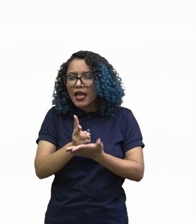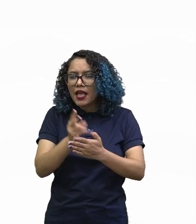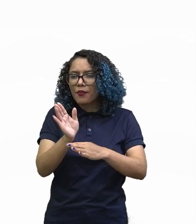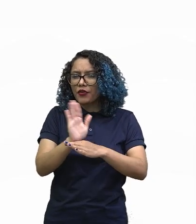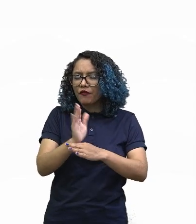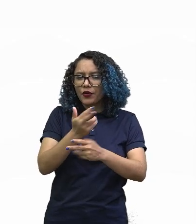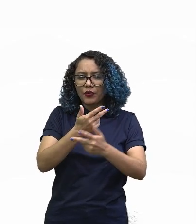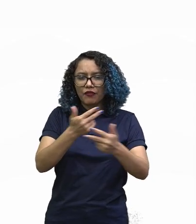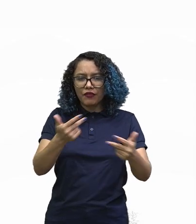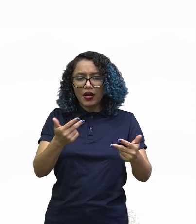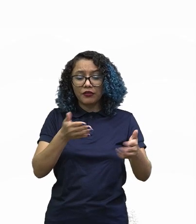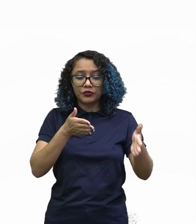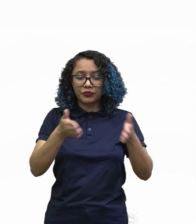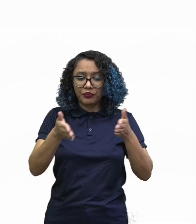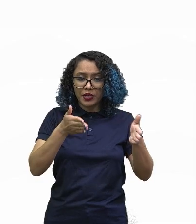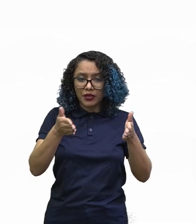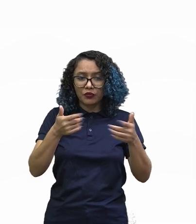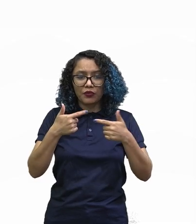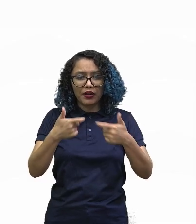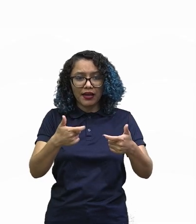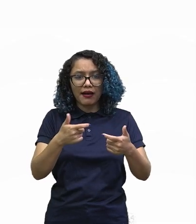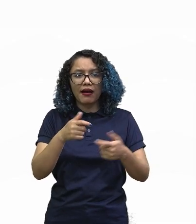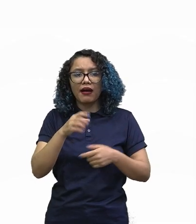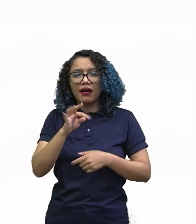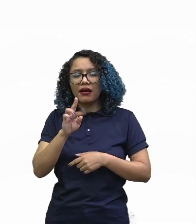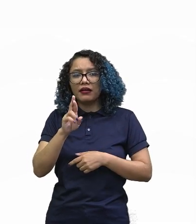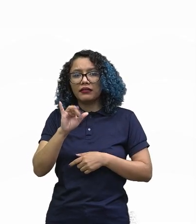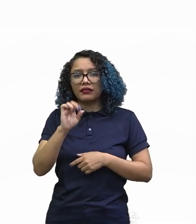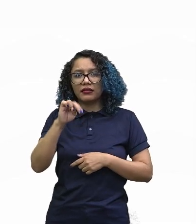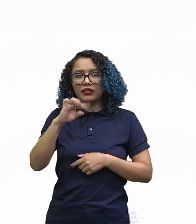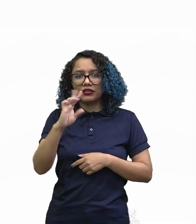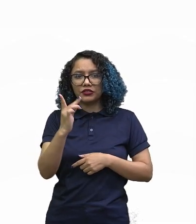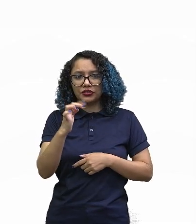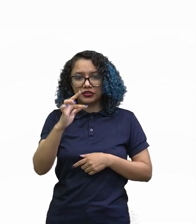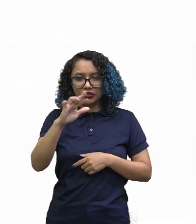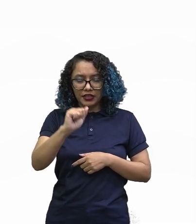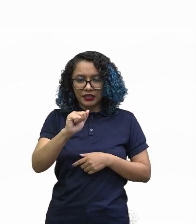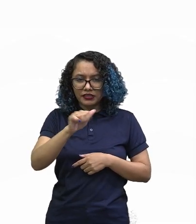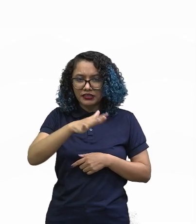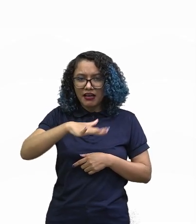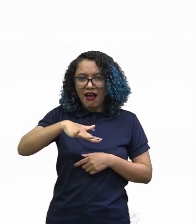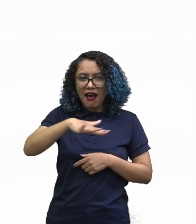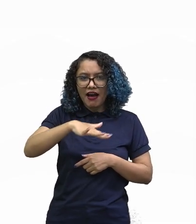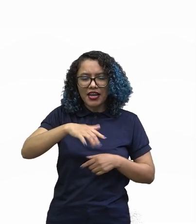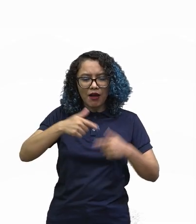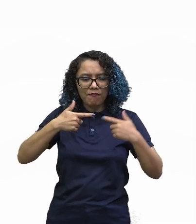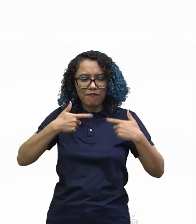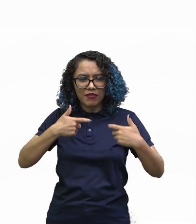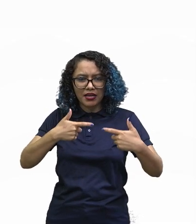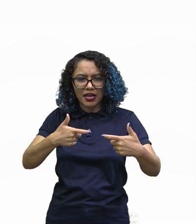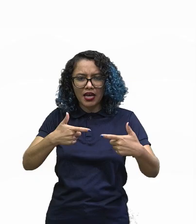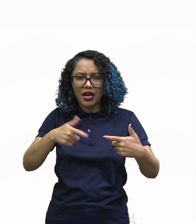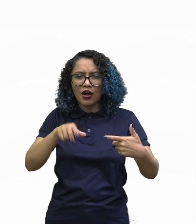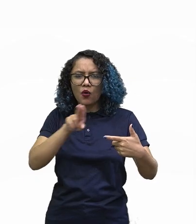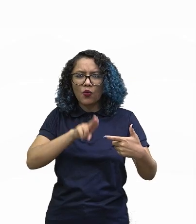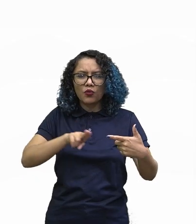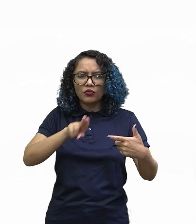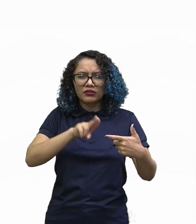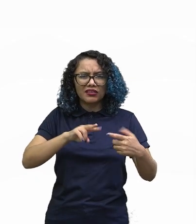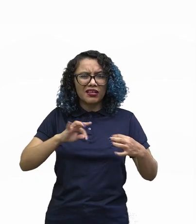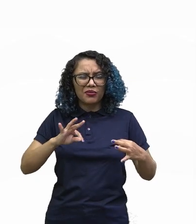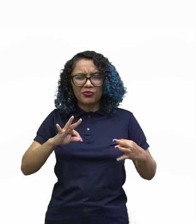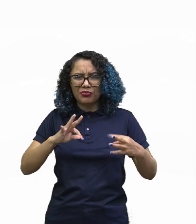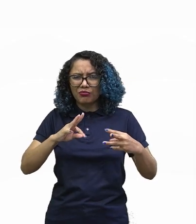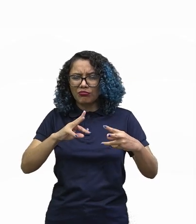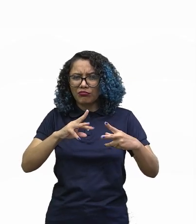as guerras de trincheiras, né, com aquelas frentes de batalhas utilizando tudo o que